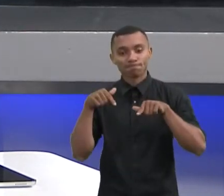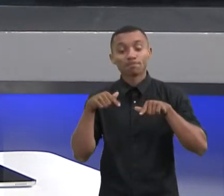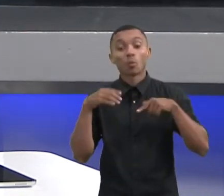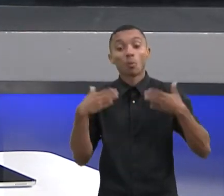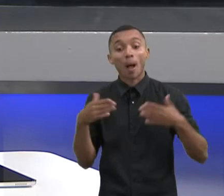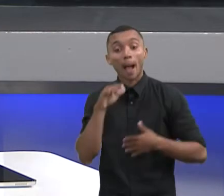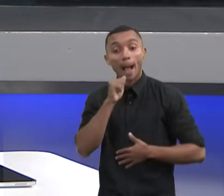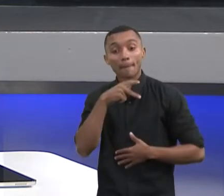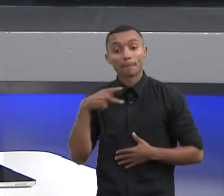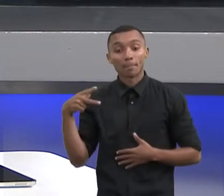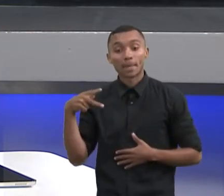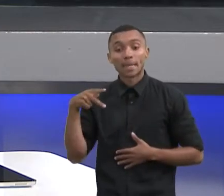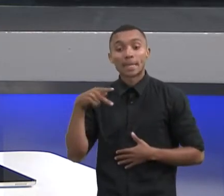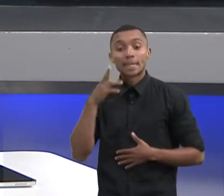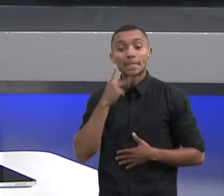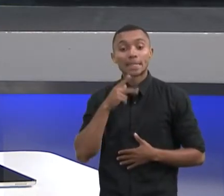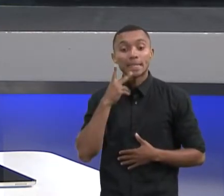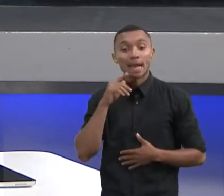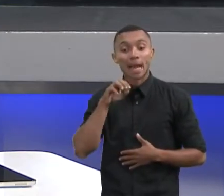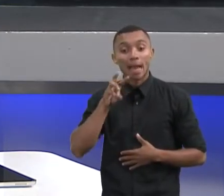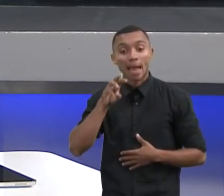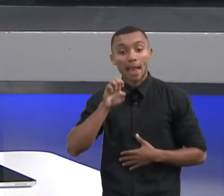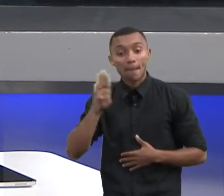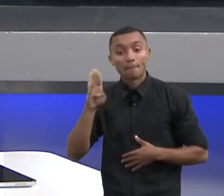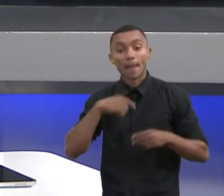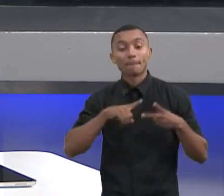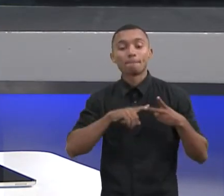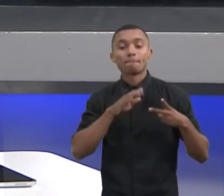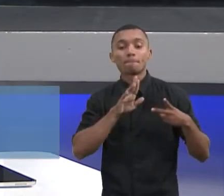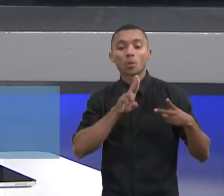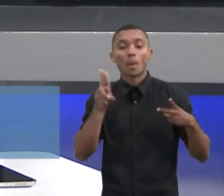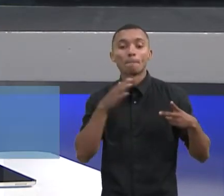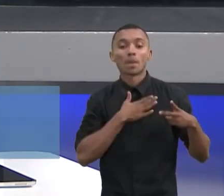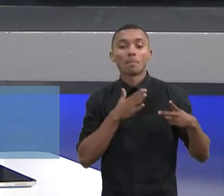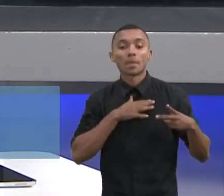pelos aplicativos Ceará App e Meu IPVA,